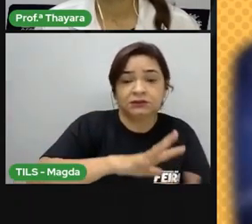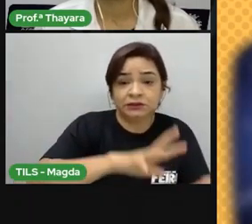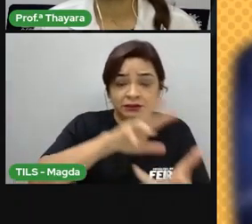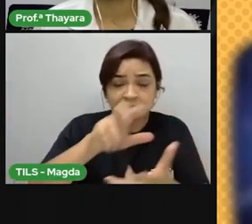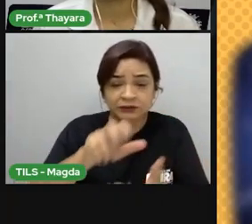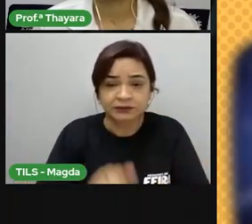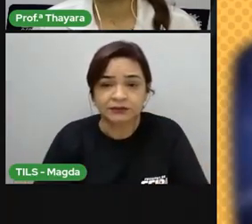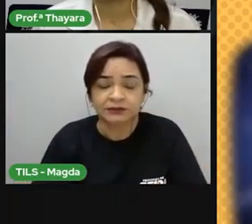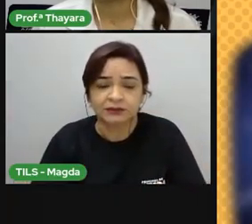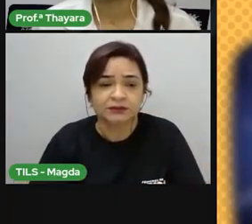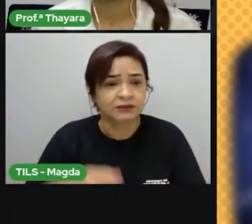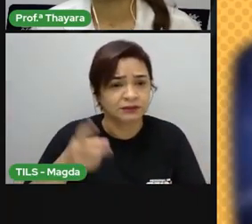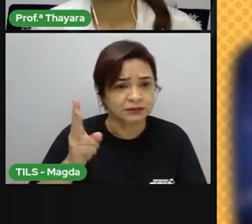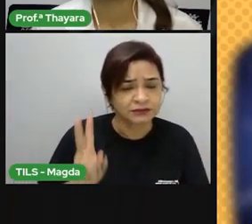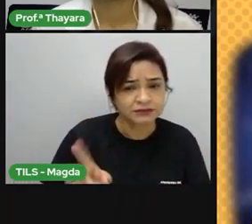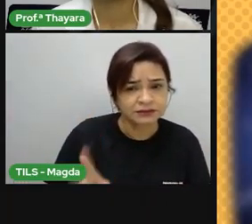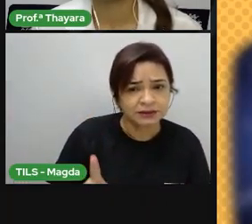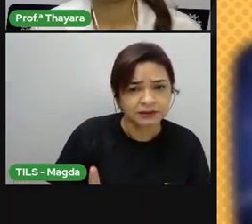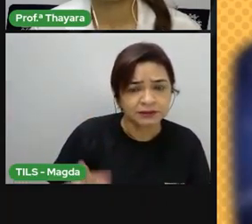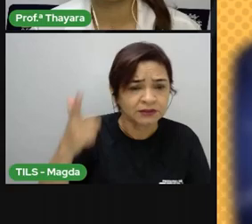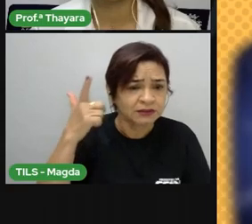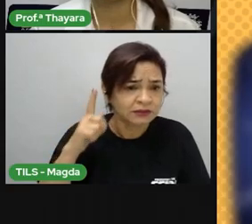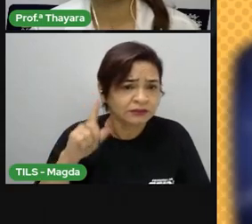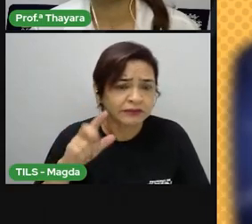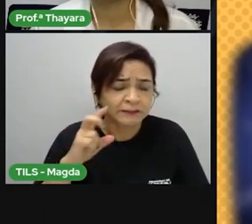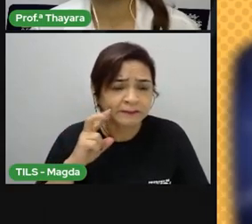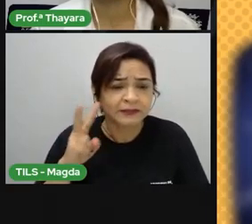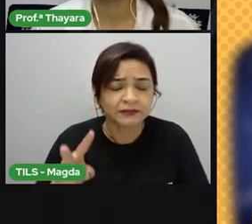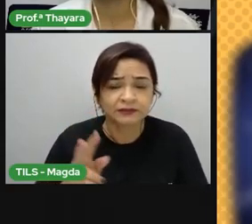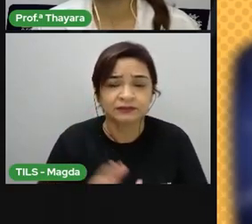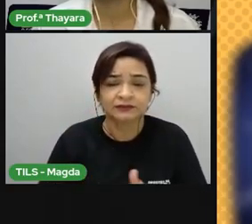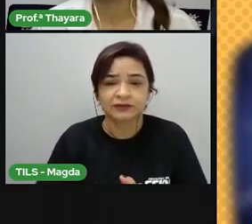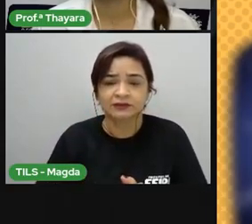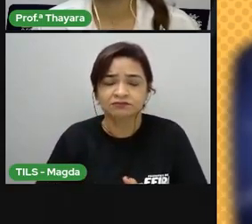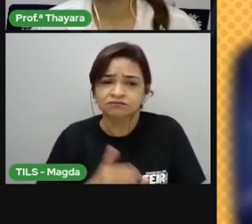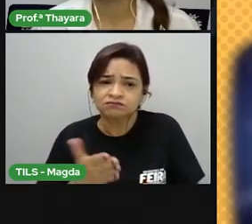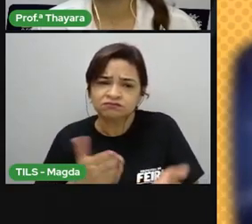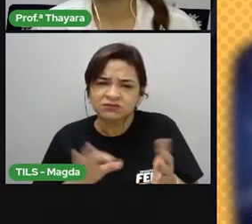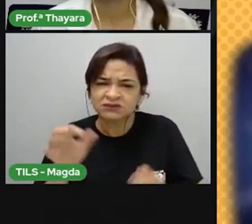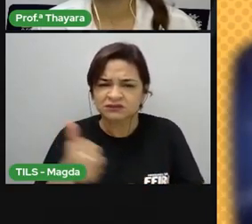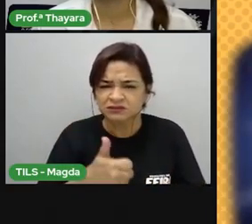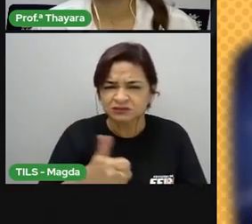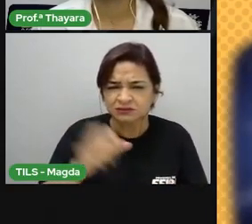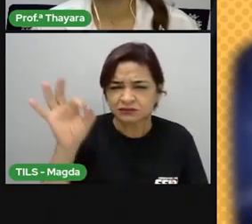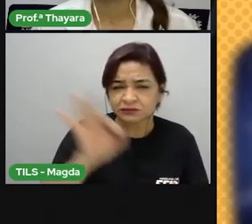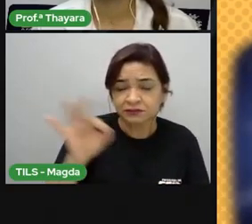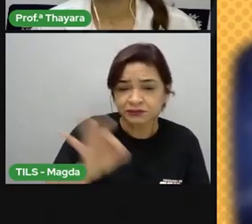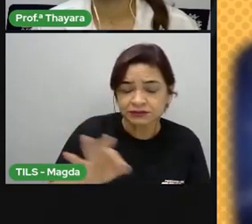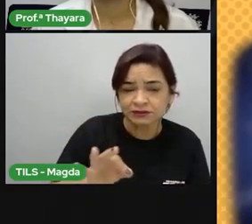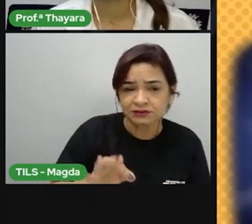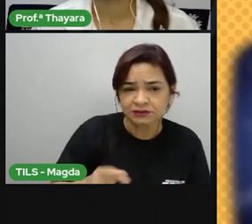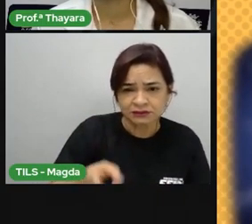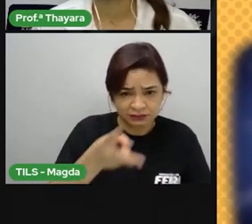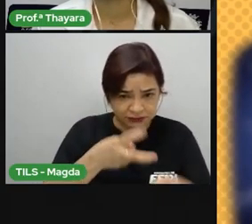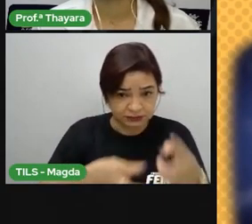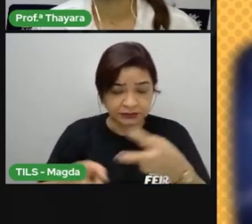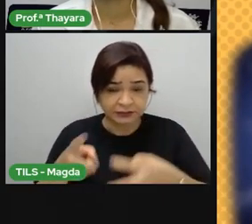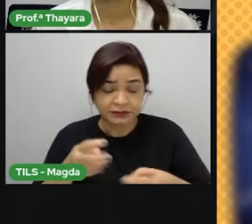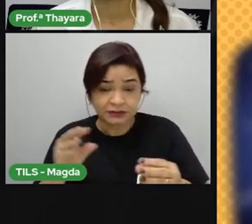das últimas décadas, só conseguimos descobrir pouco mais de 1% deles. Isso pode ser claramente percebido